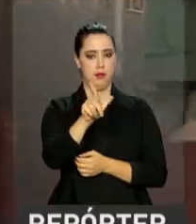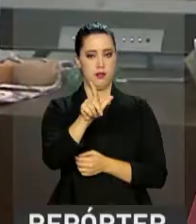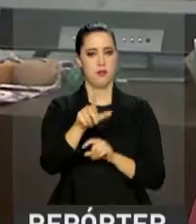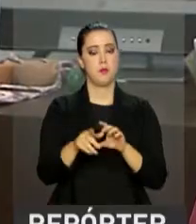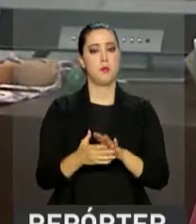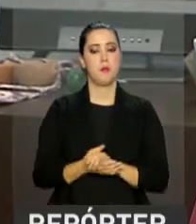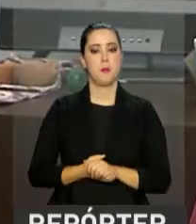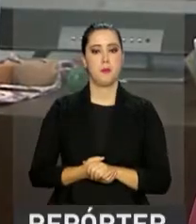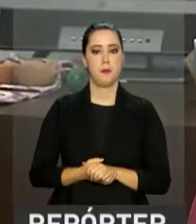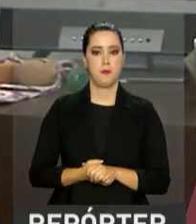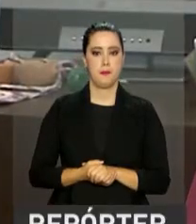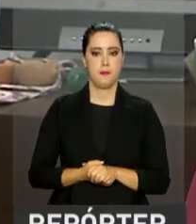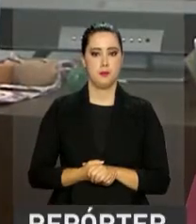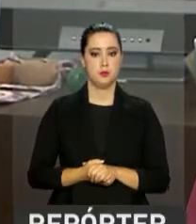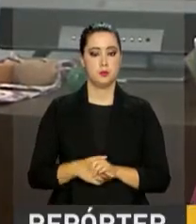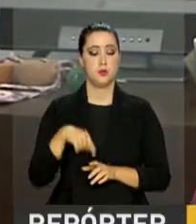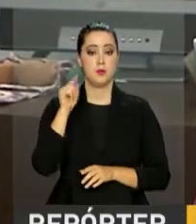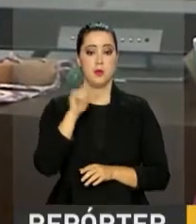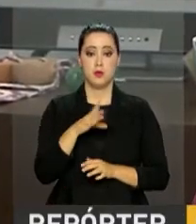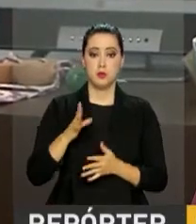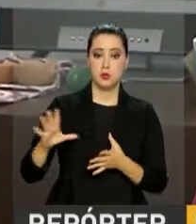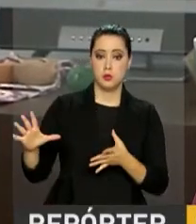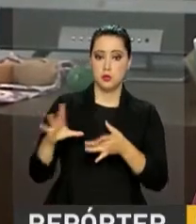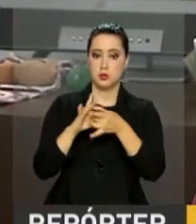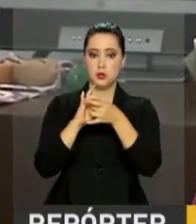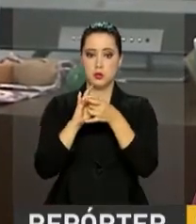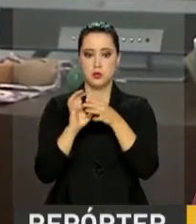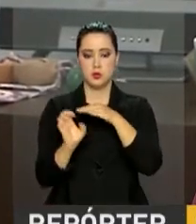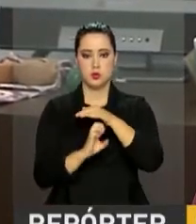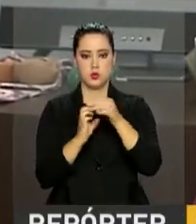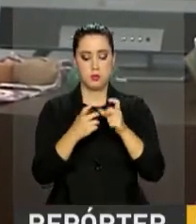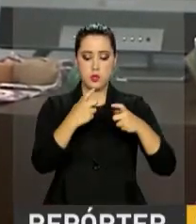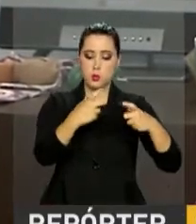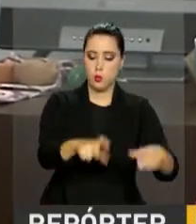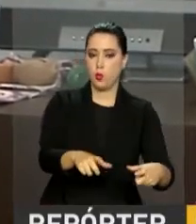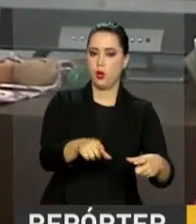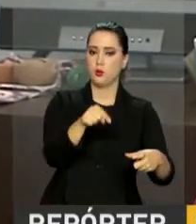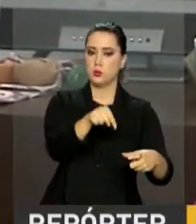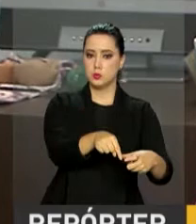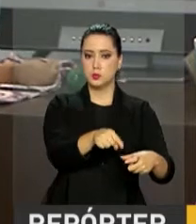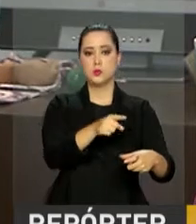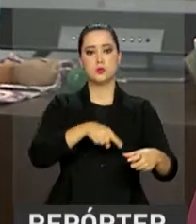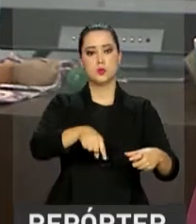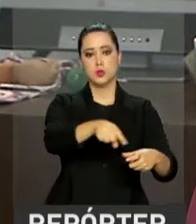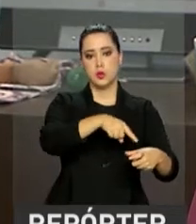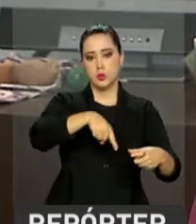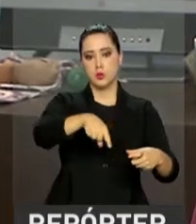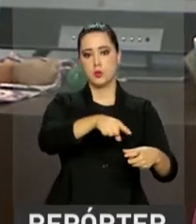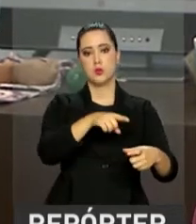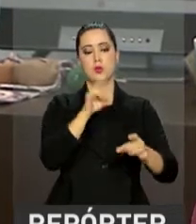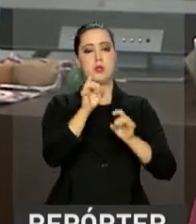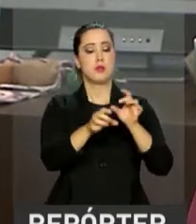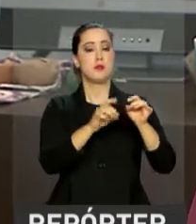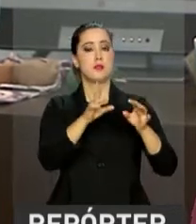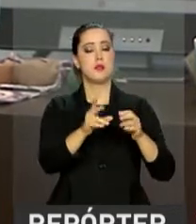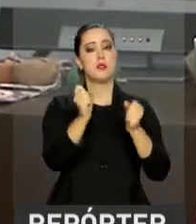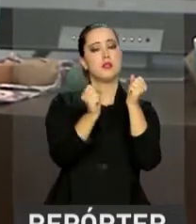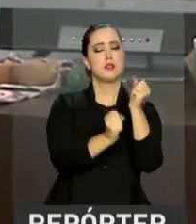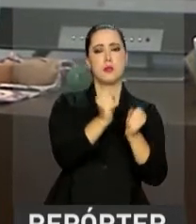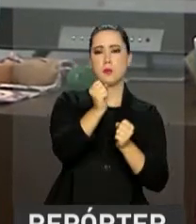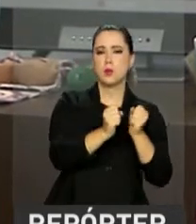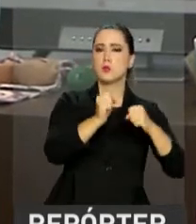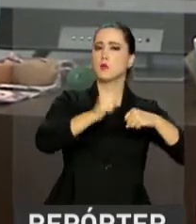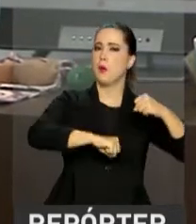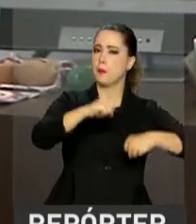são aglomerações de empresas localizadas no território é que mantém uma especialização produtiva e que mantém